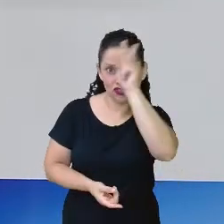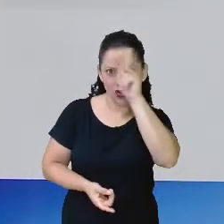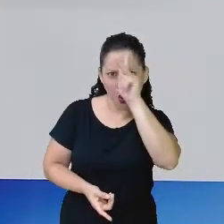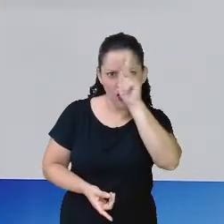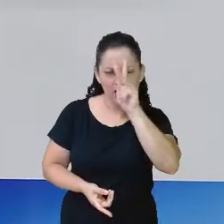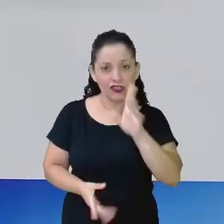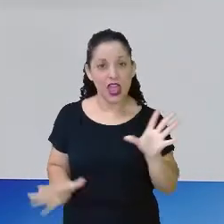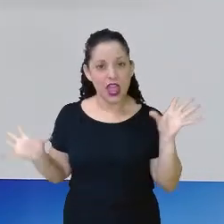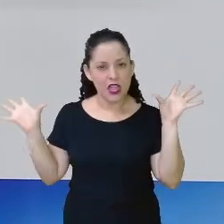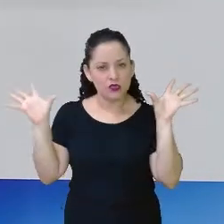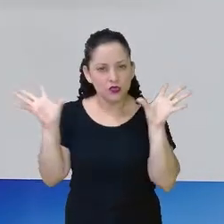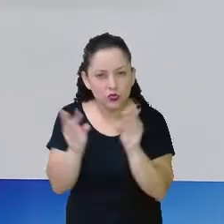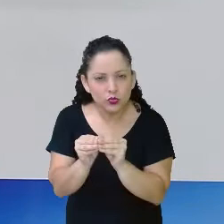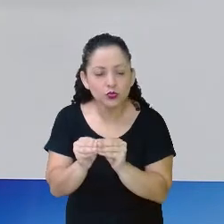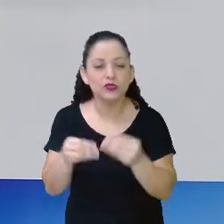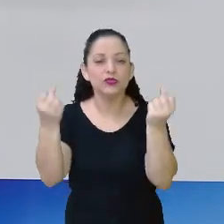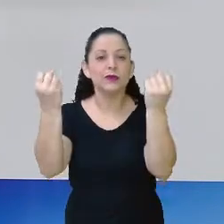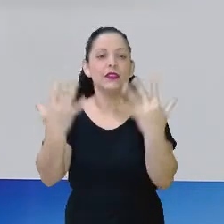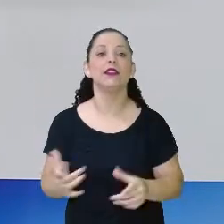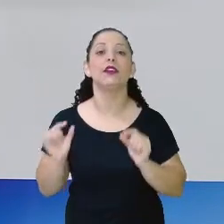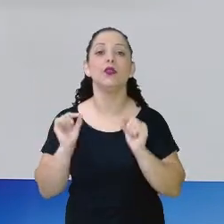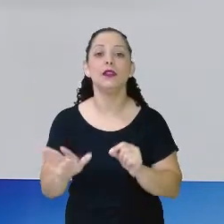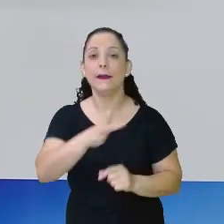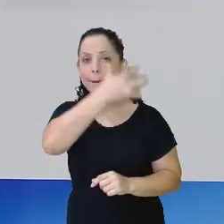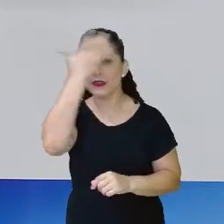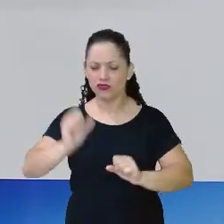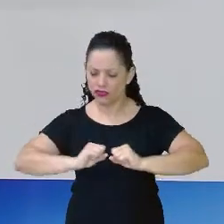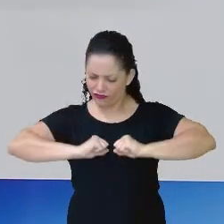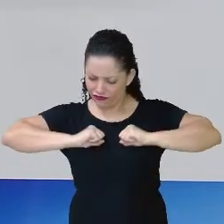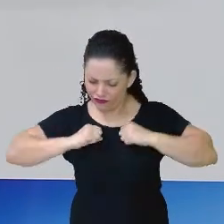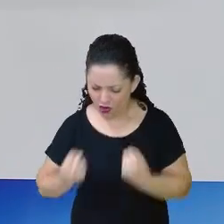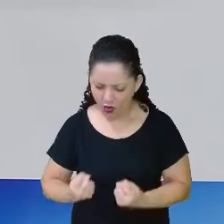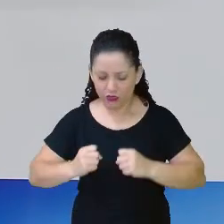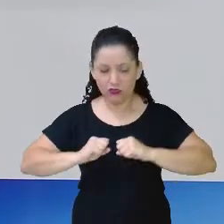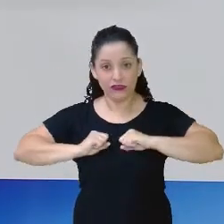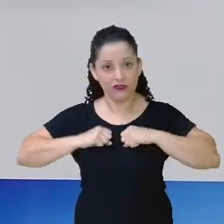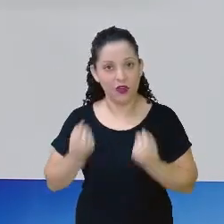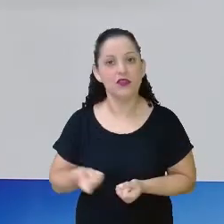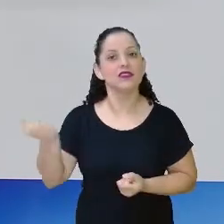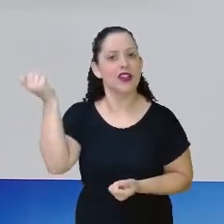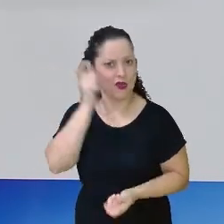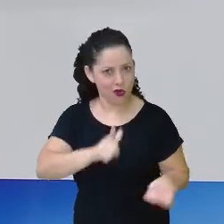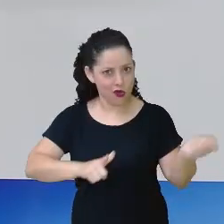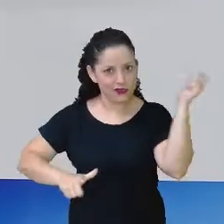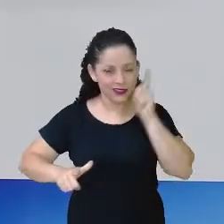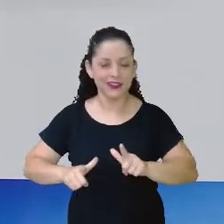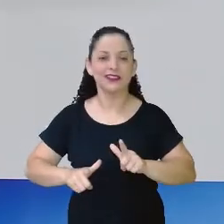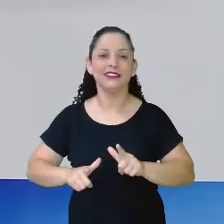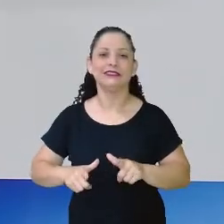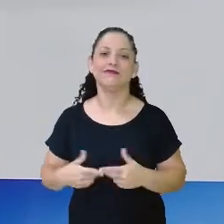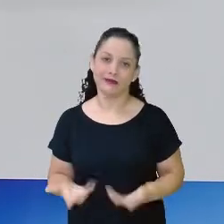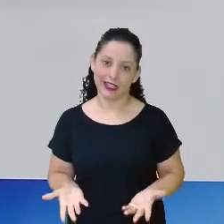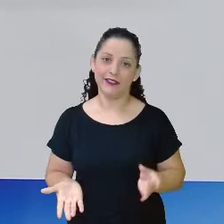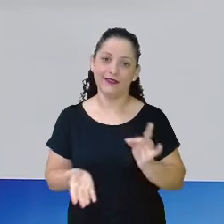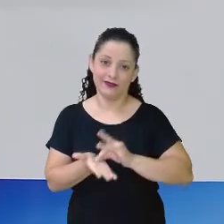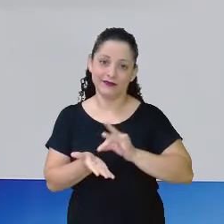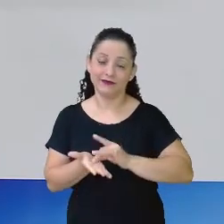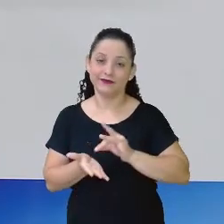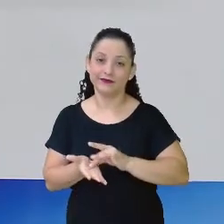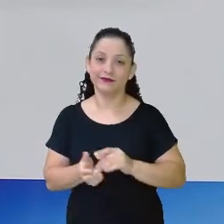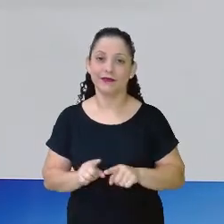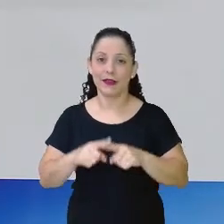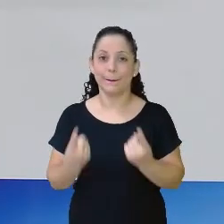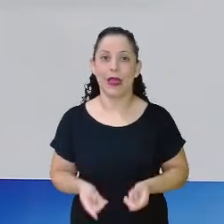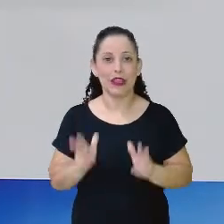quem tenta, quem luta, quem se esforça alcança os objetivos. Às vezes não alcança da maneira que queria, mas alcança, tá, gente? A questão é